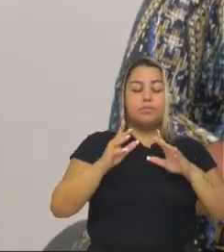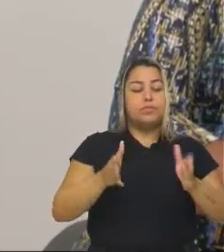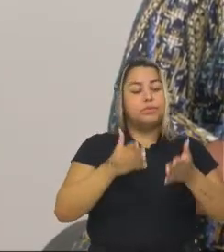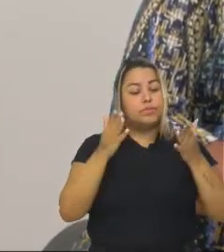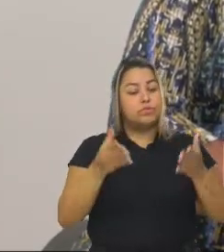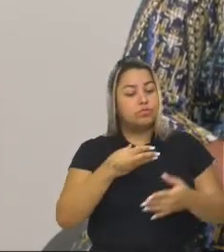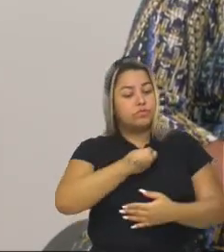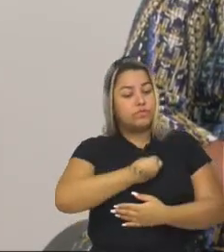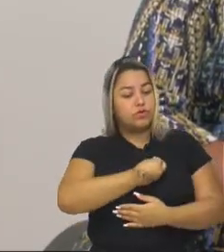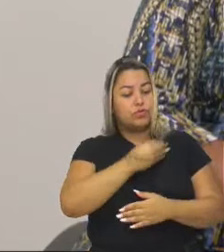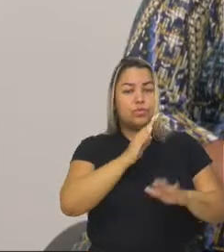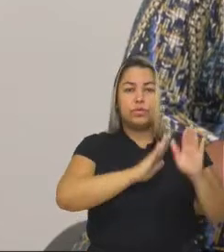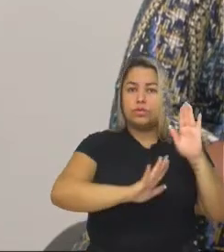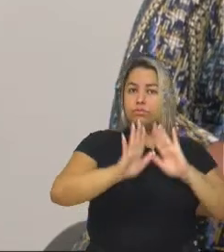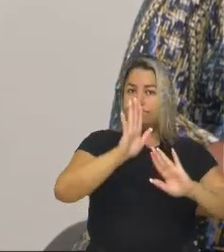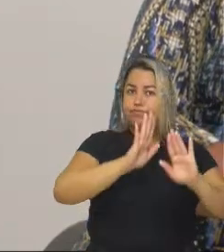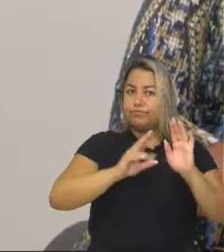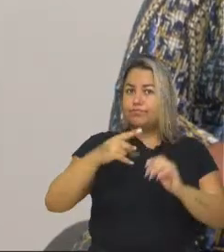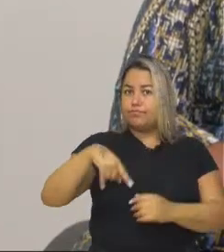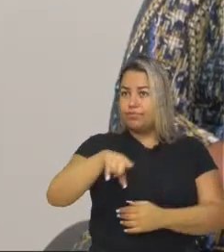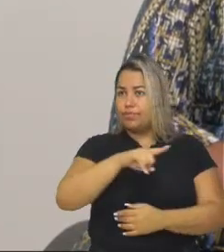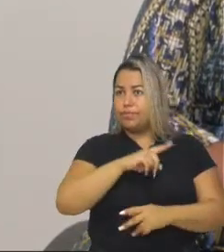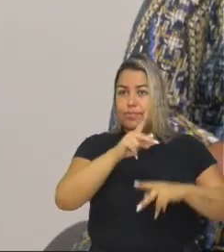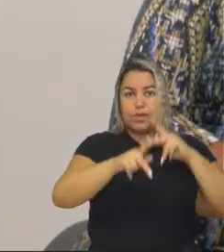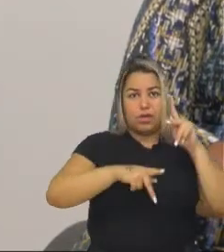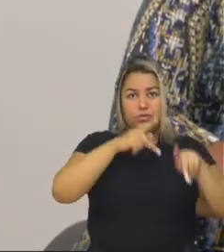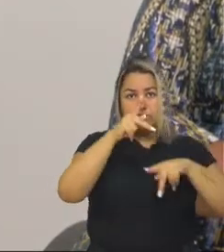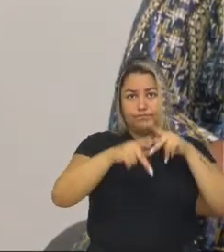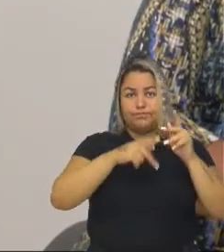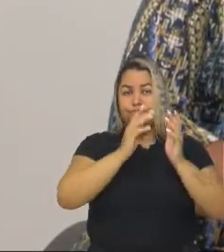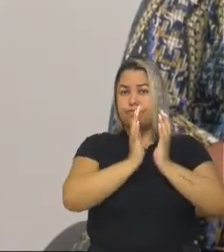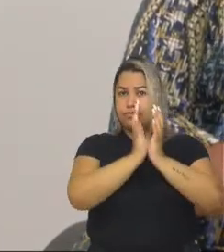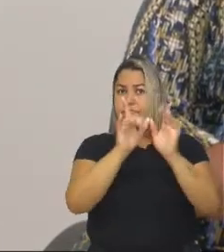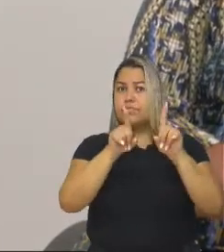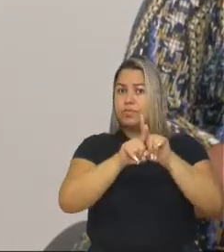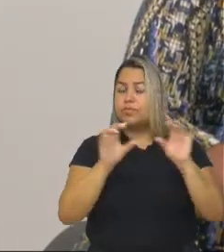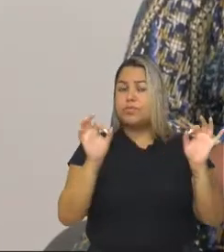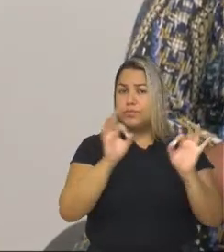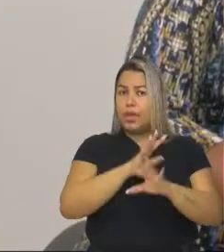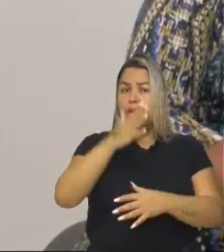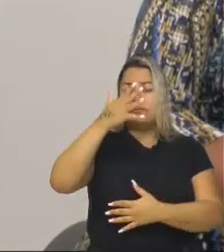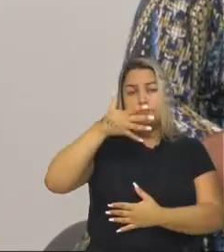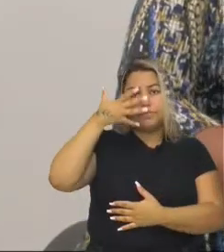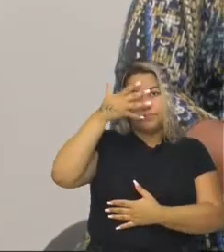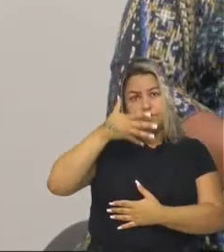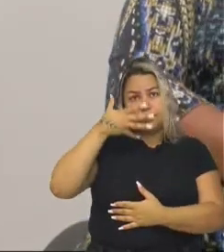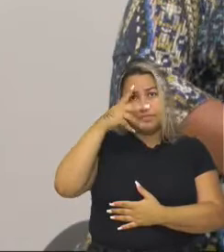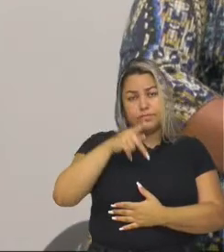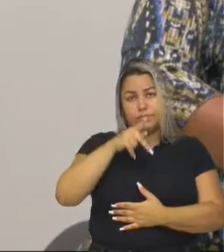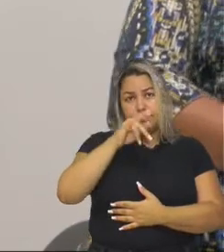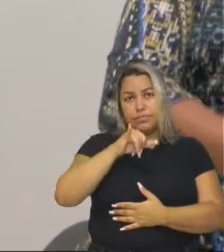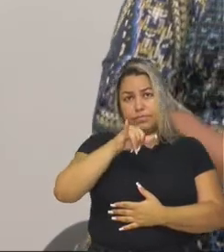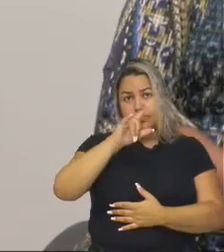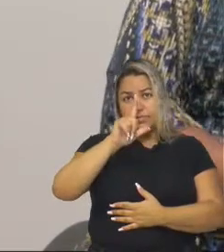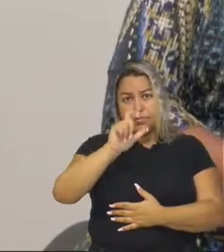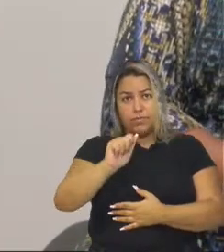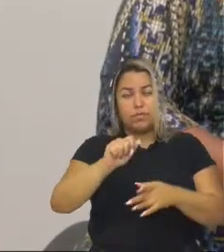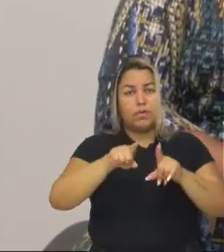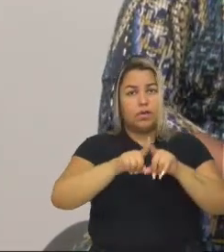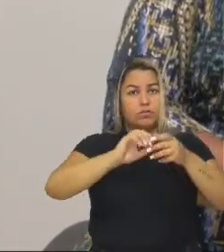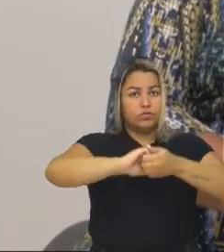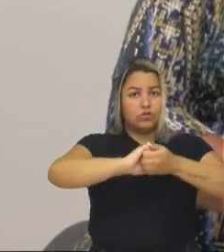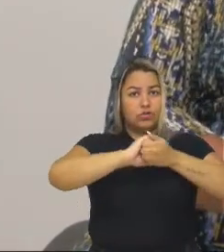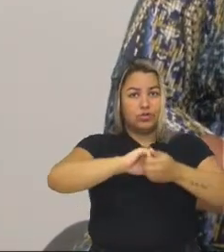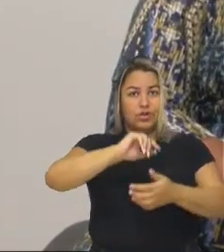promoção de cuidado das nossas populações, das nossas categorias. E, para encerrar minha fala e passar para Keila, não tinha como não saudar Giovanna